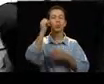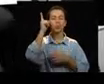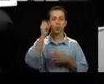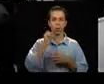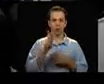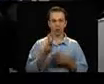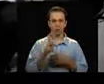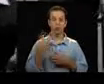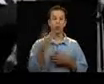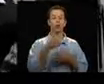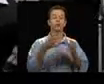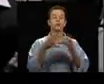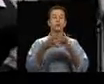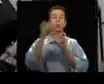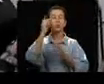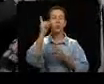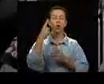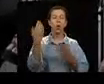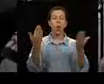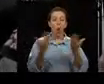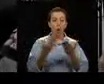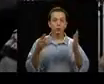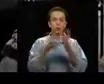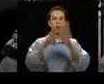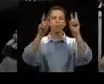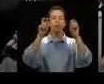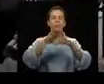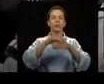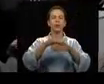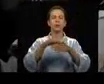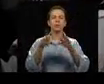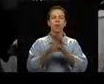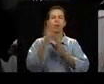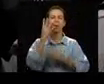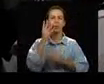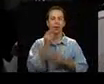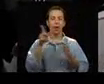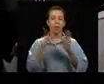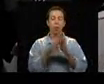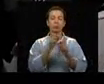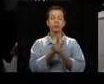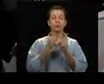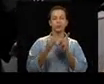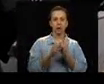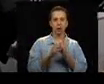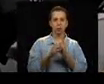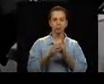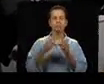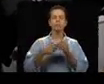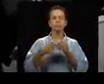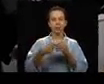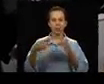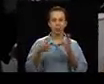promover um círculo de cultura. Tá? Nesse círculo de cultura nós vamos tratar hoje da doença infantil como uma patologia social